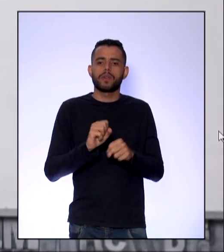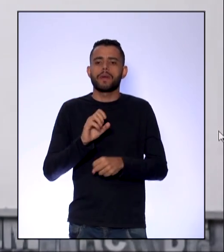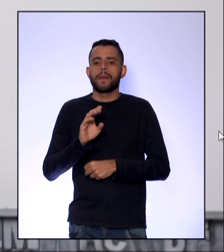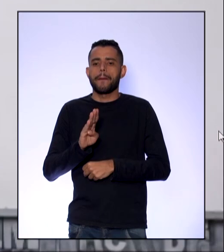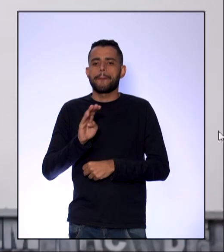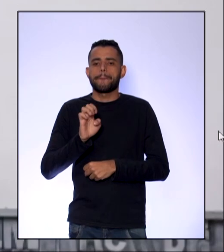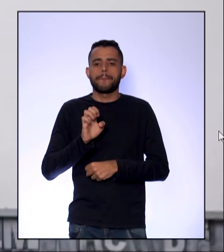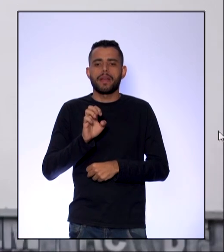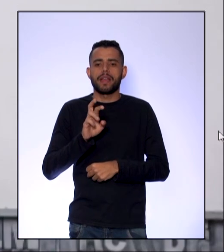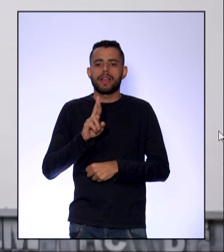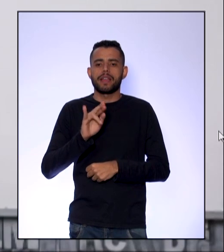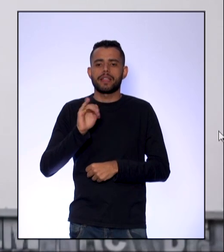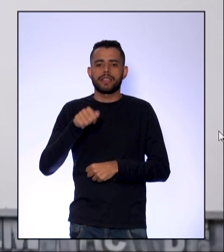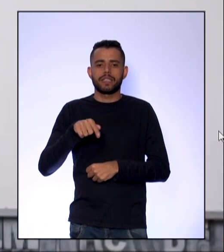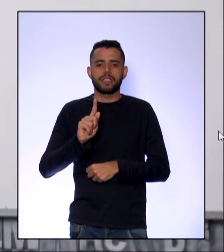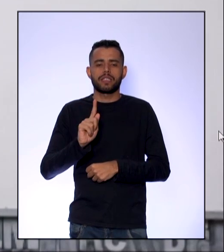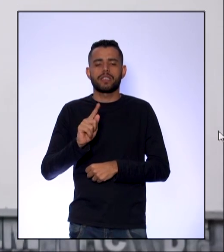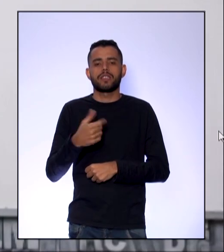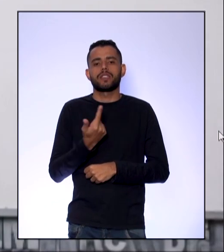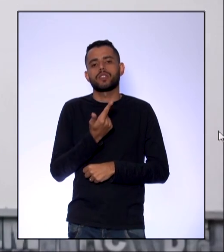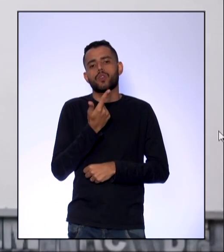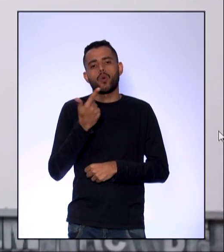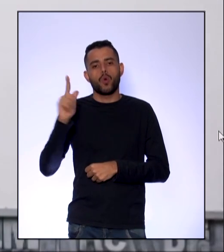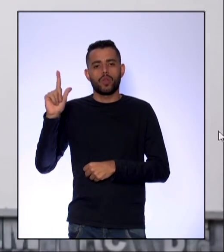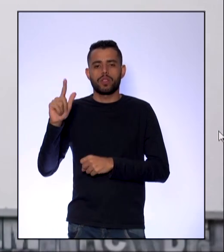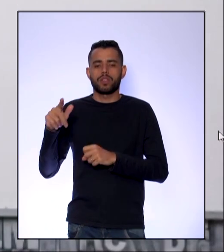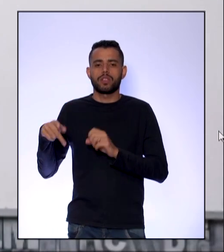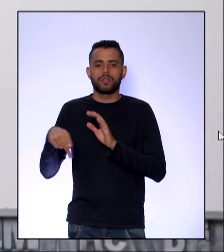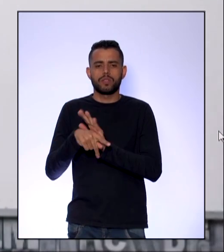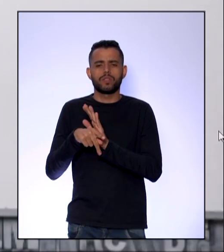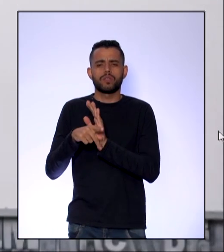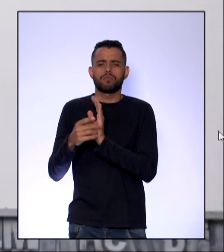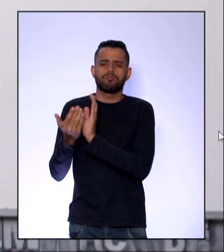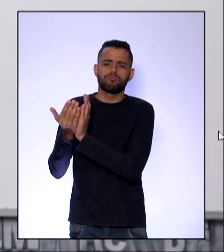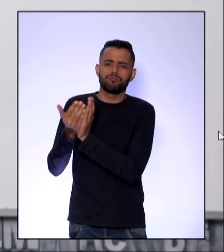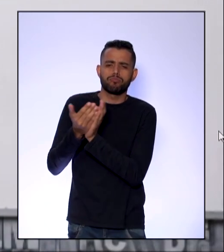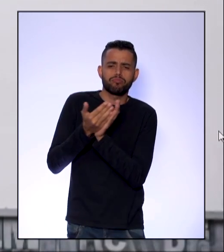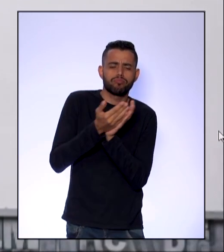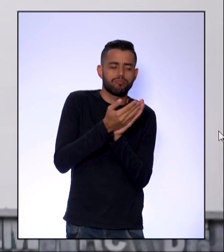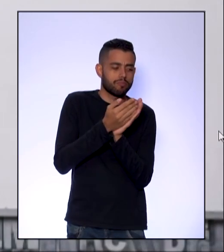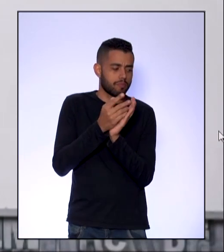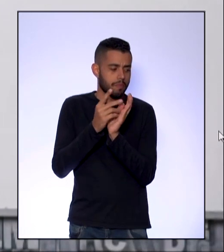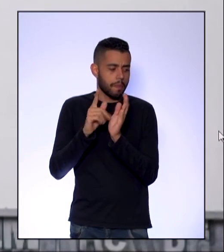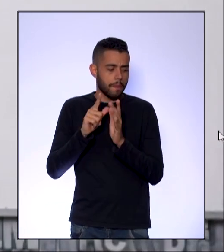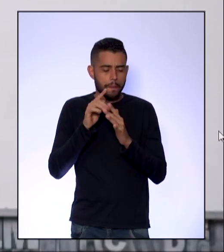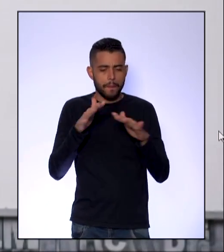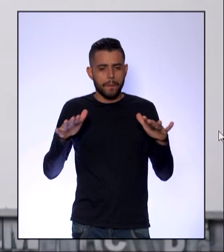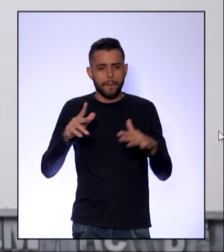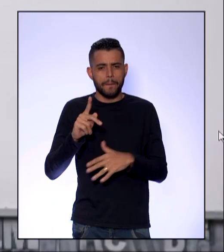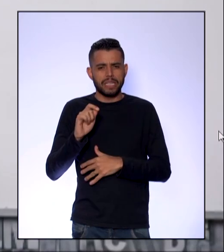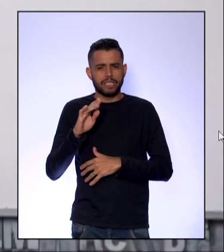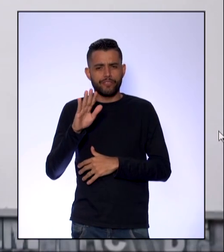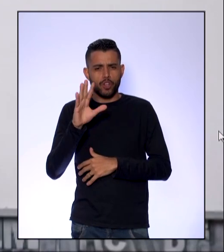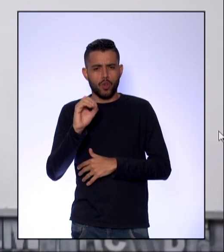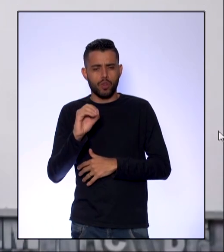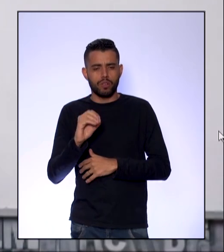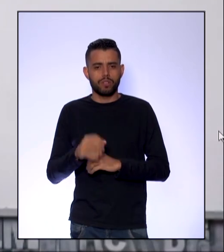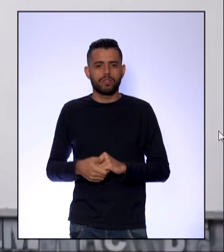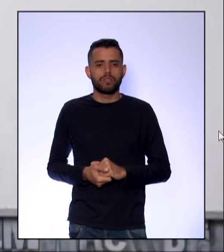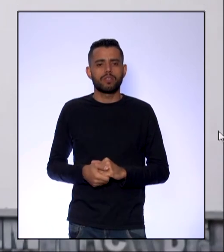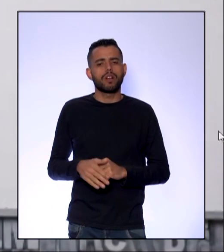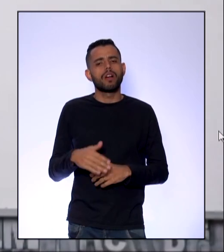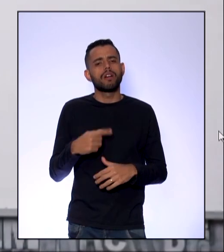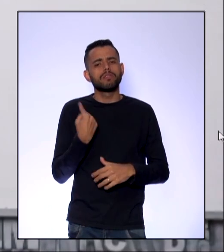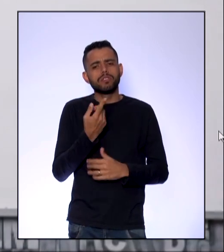a ocupação por vias da passagem pelo Pacífico. E aí a gente começa